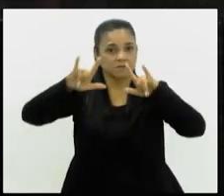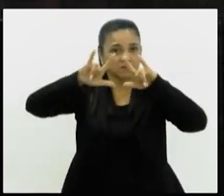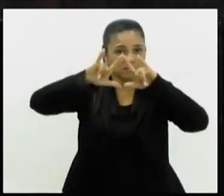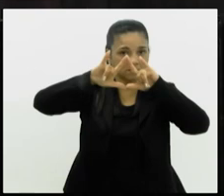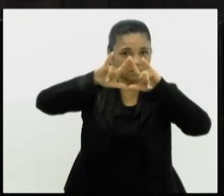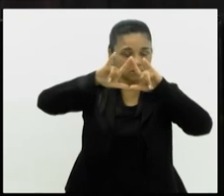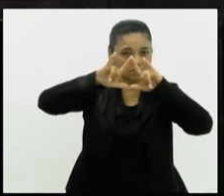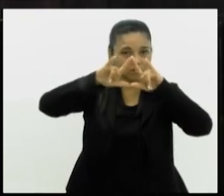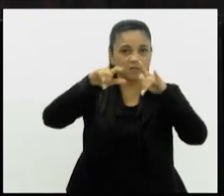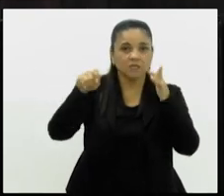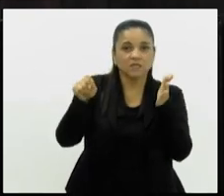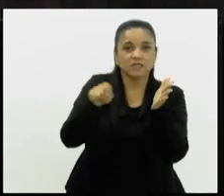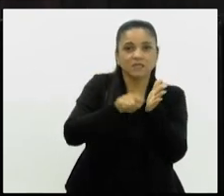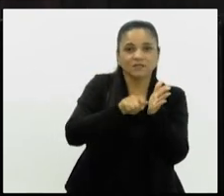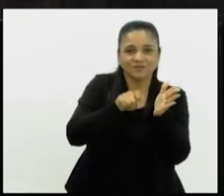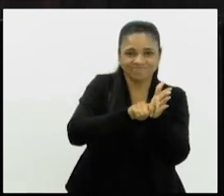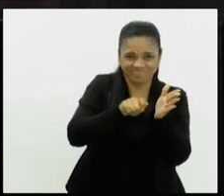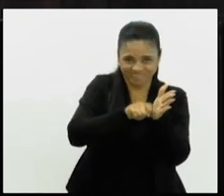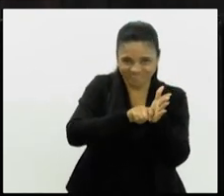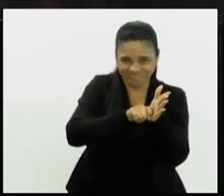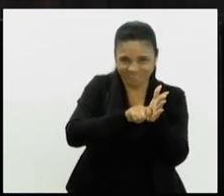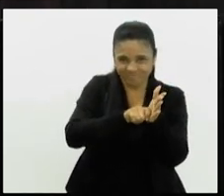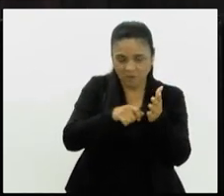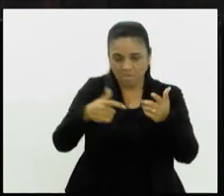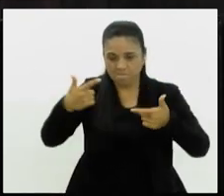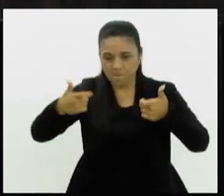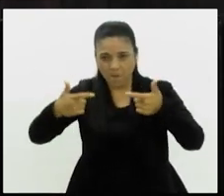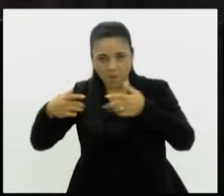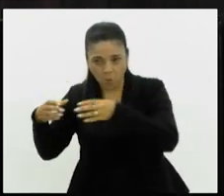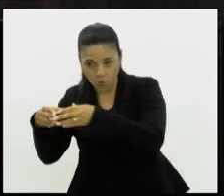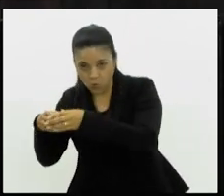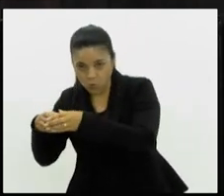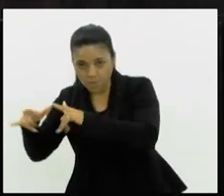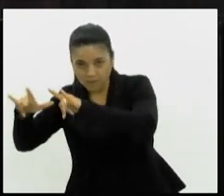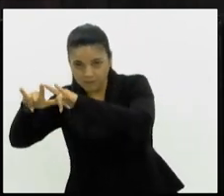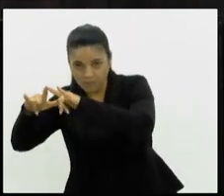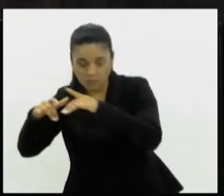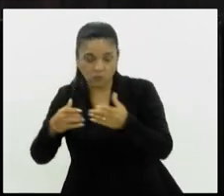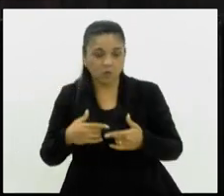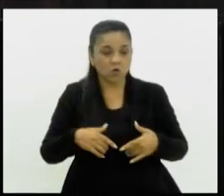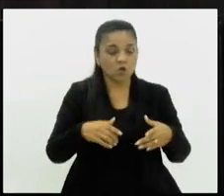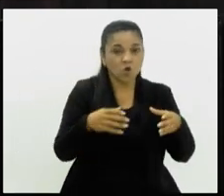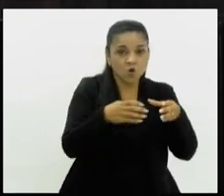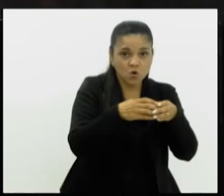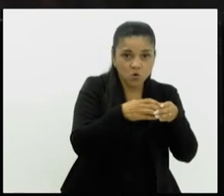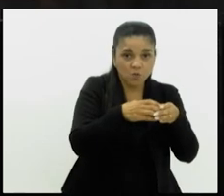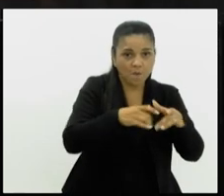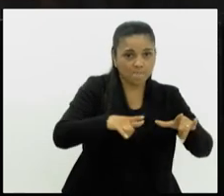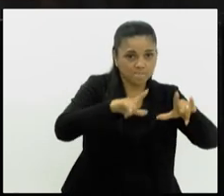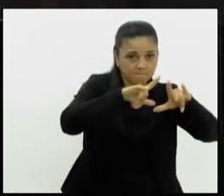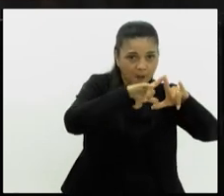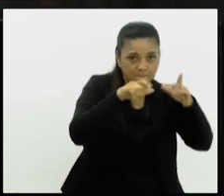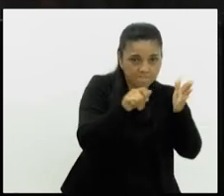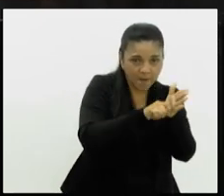e narcotraficantes. Uma jovem de apenas 13 anos.